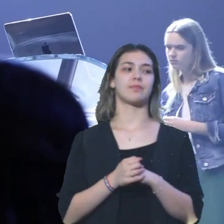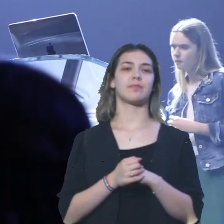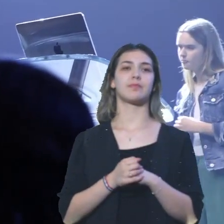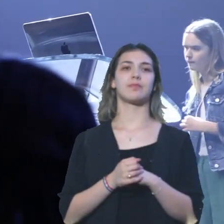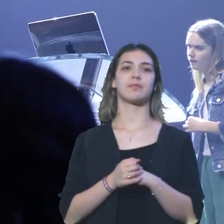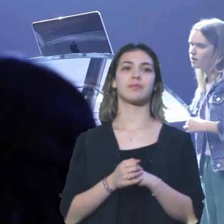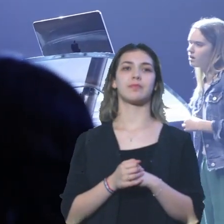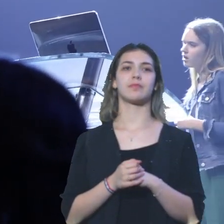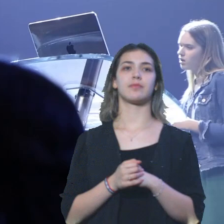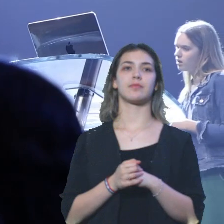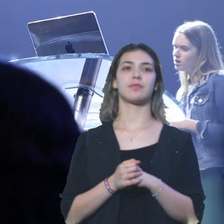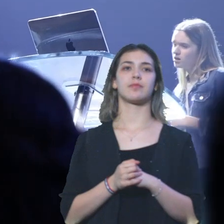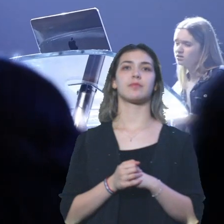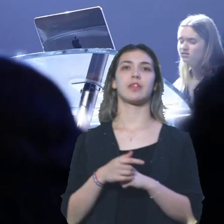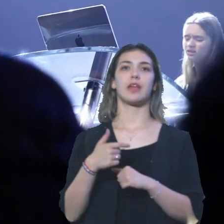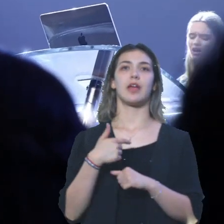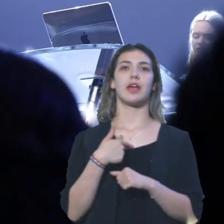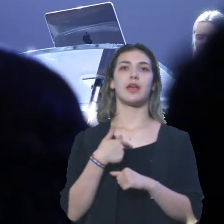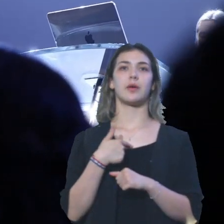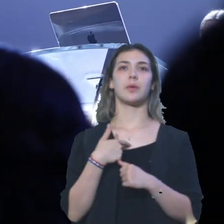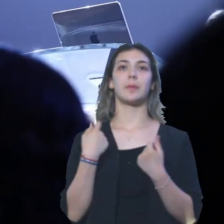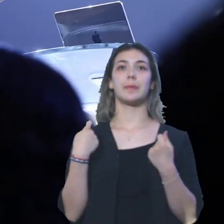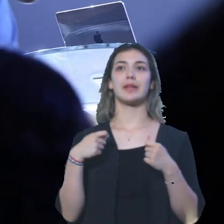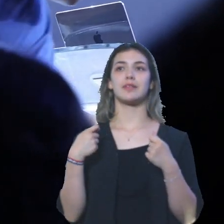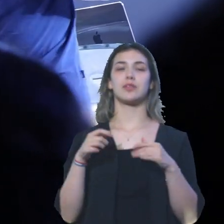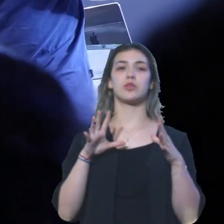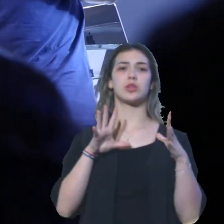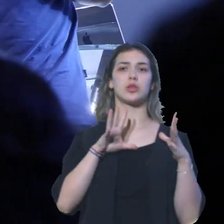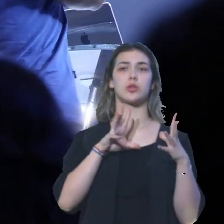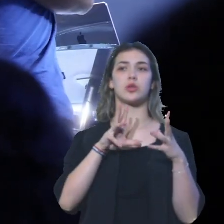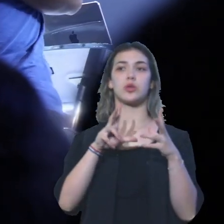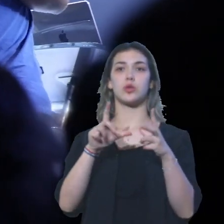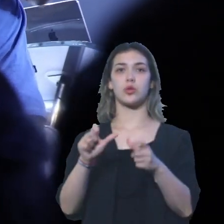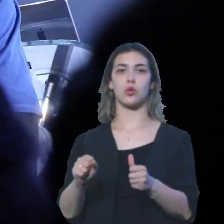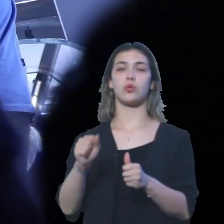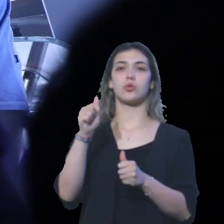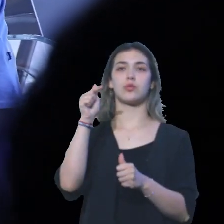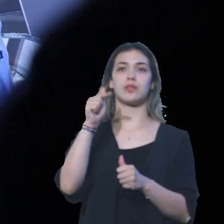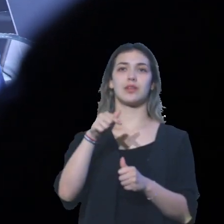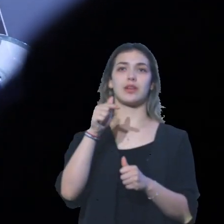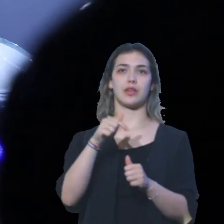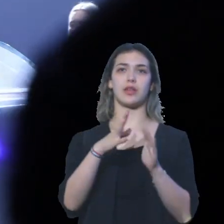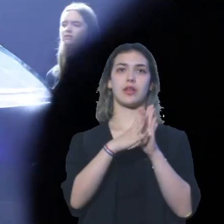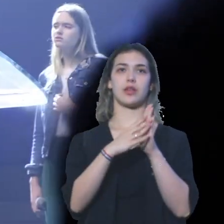Eu preciso que todos que estão aqui repitam essa oração. Amém?